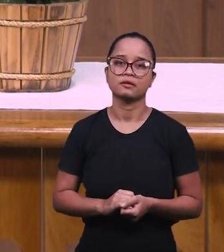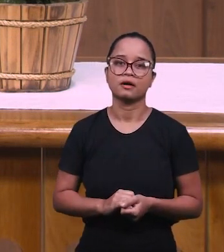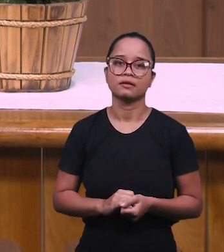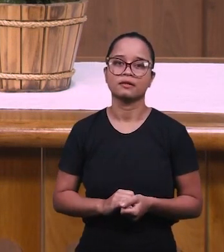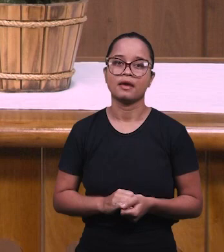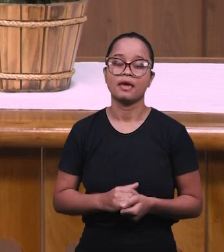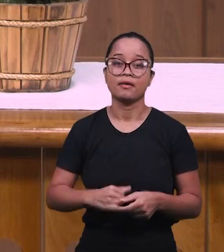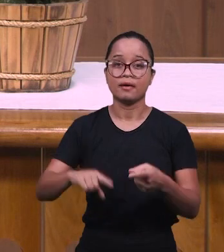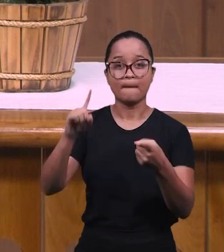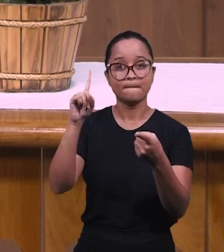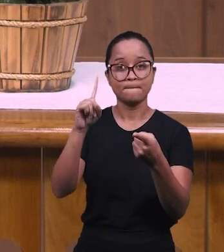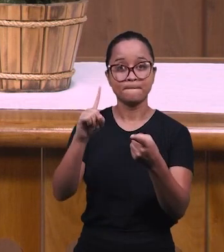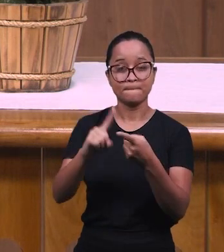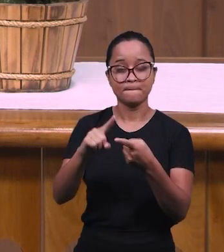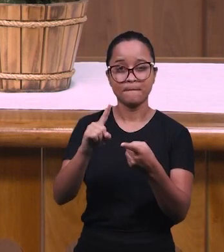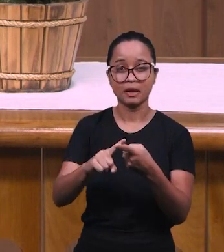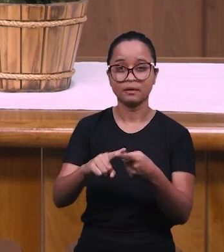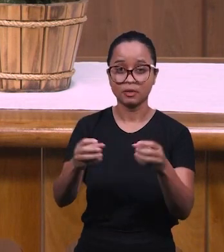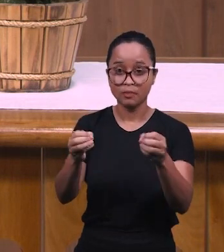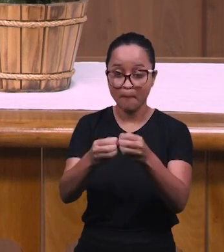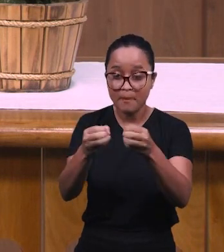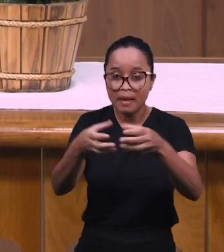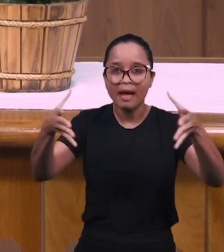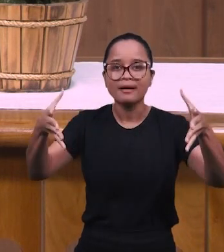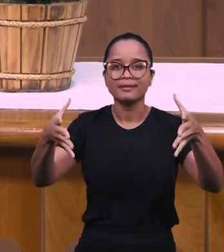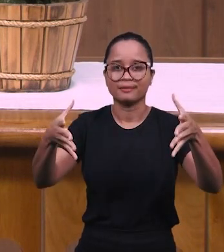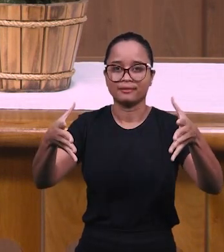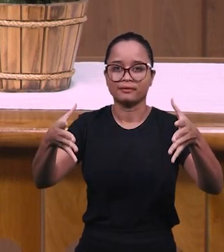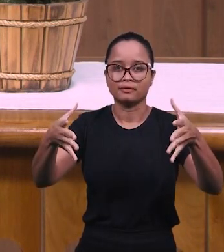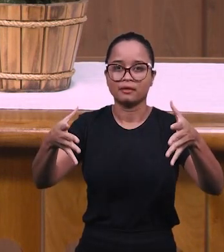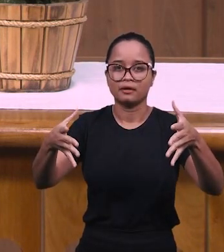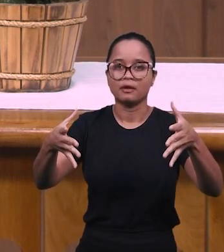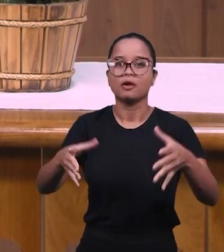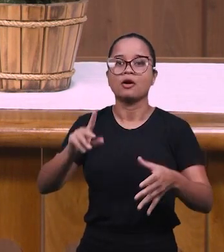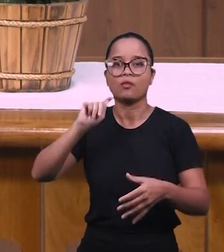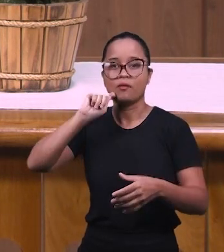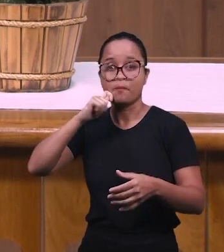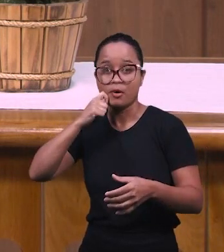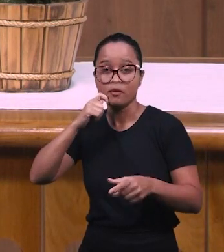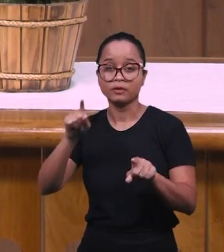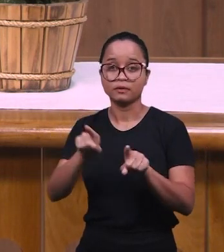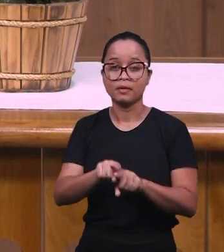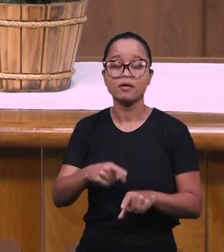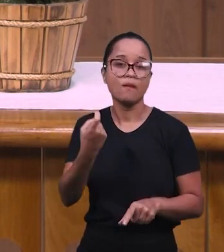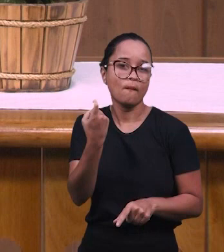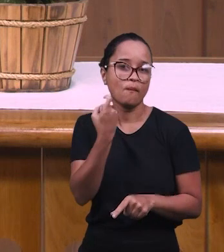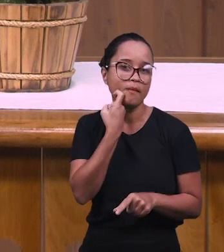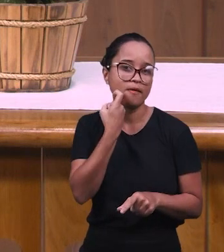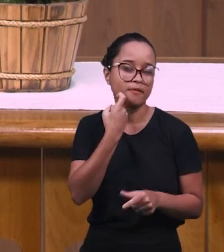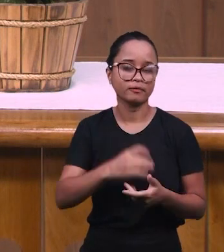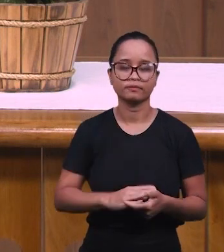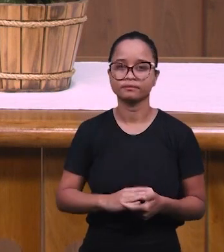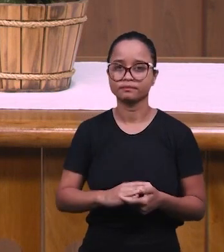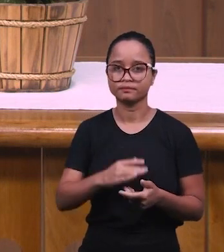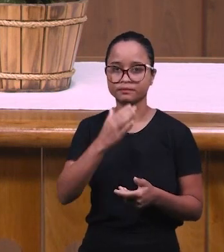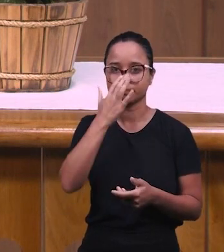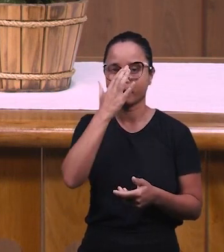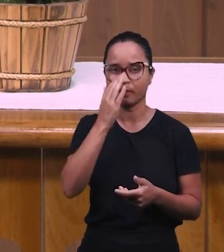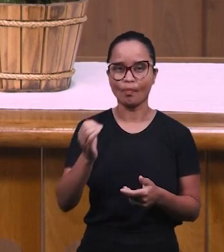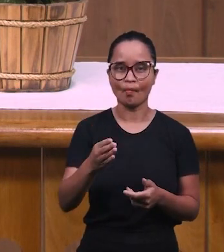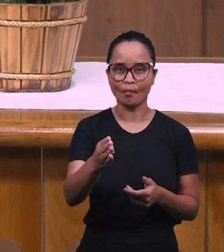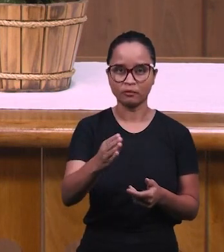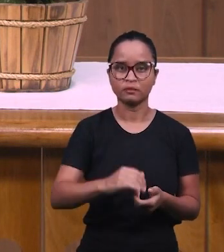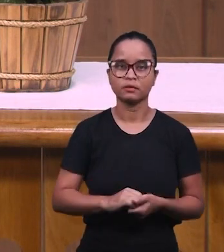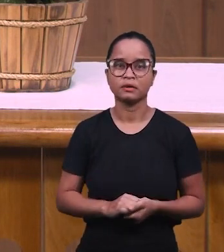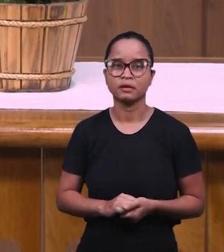a primeira multiplicação de pães e peixes. E nós vamos conferir, nesta